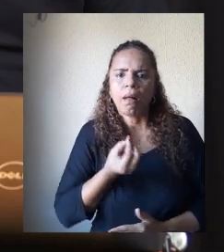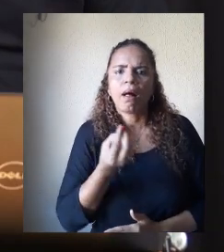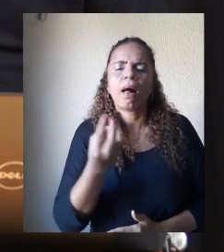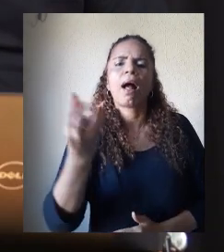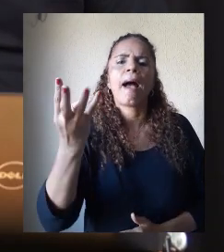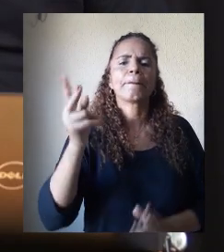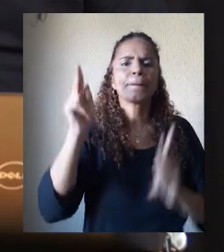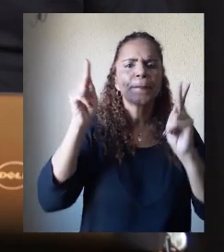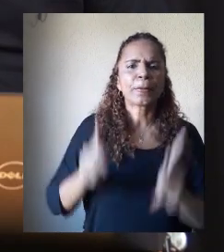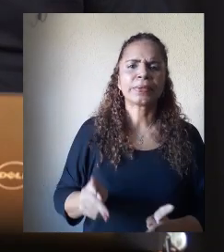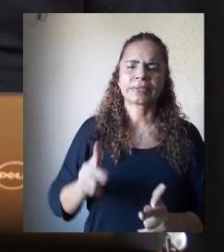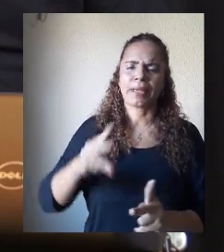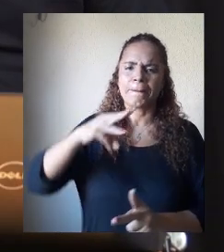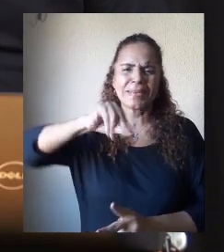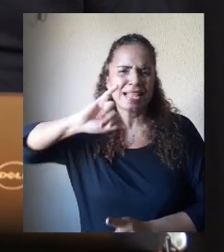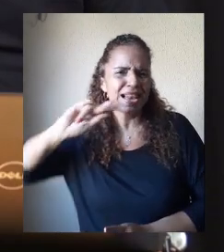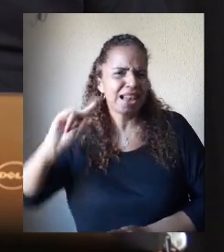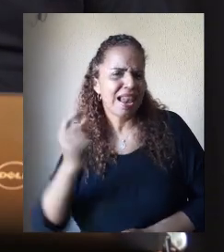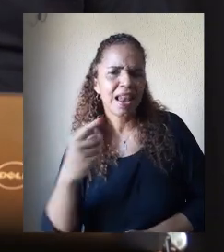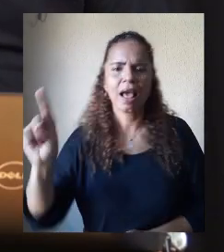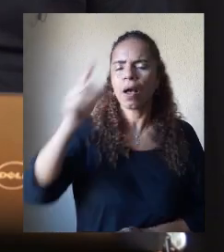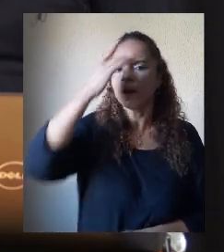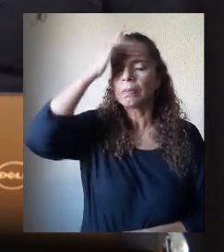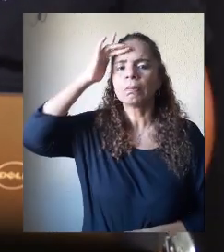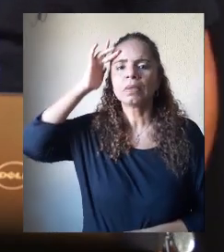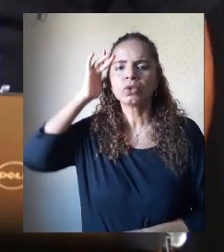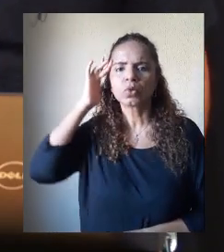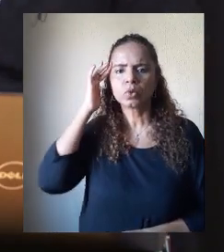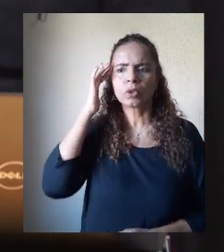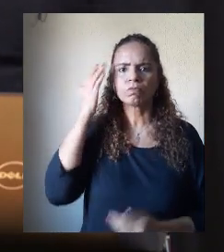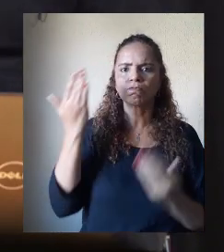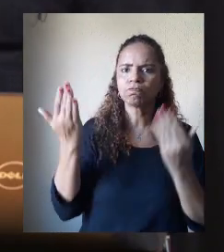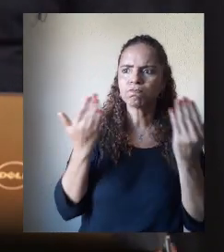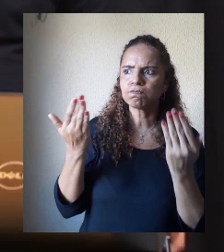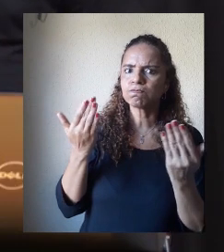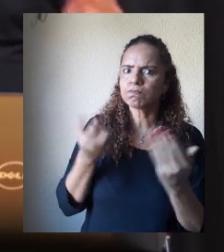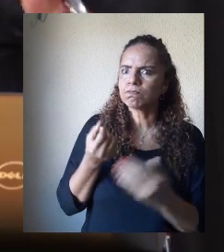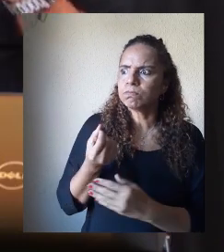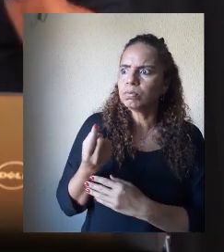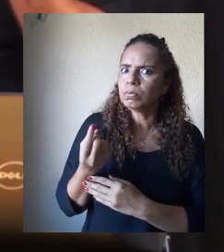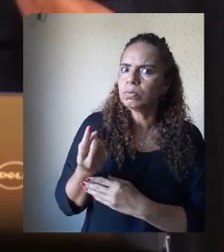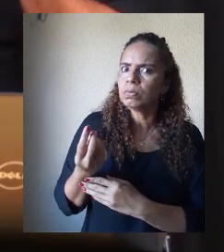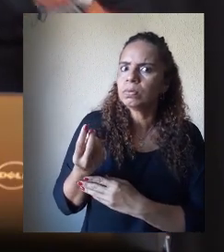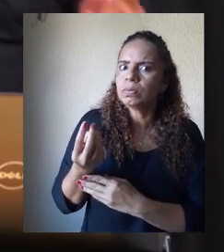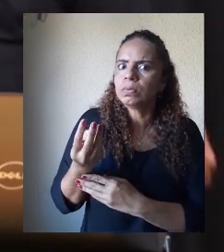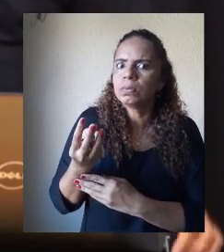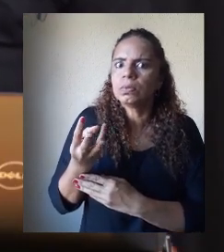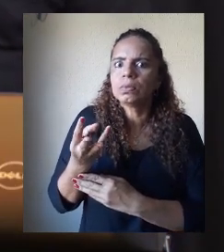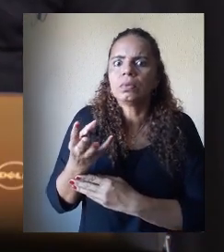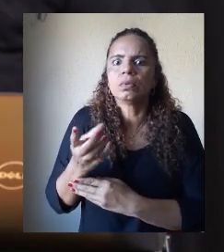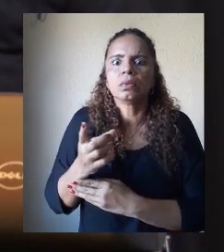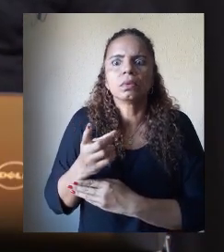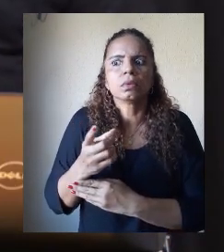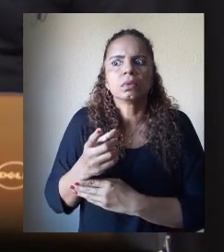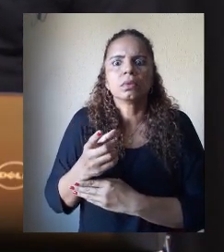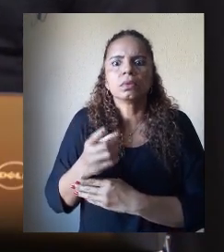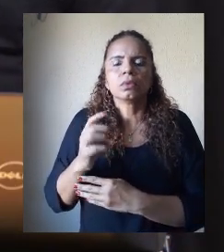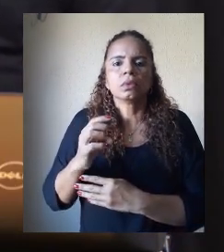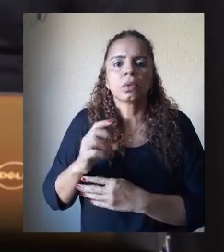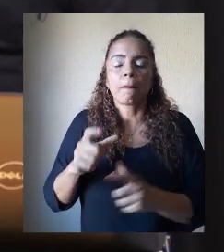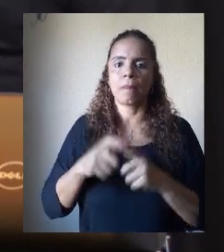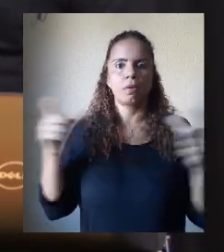uma população de milhões de pessoas, e quando eu olho para essa população e vejo que todas as pessoas são